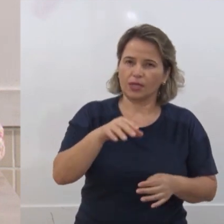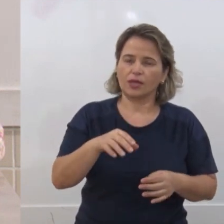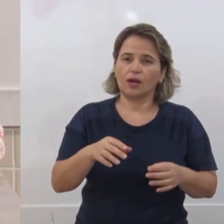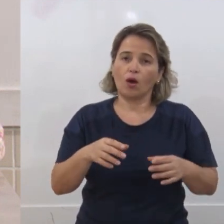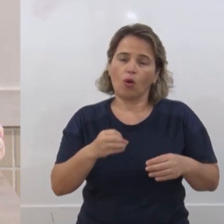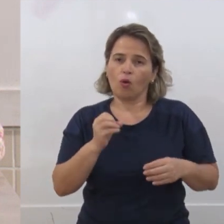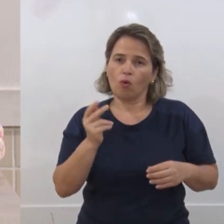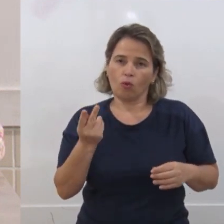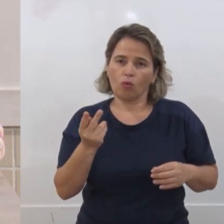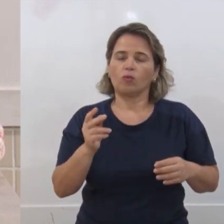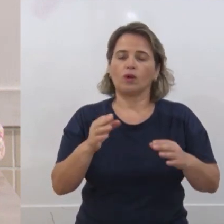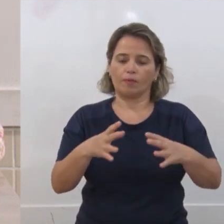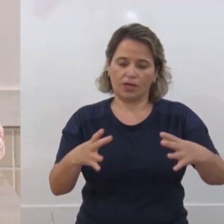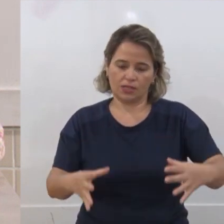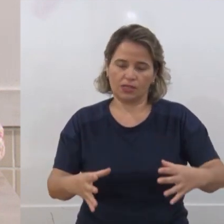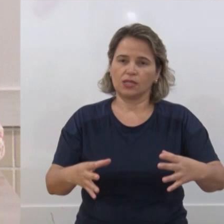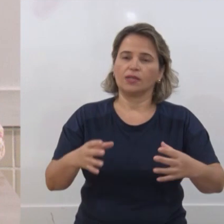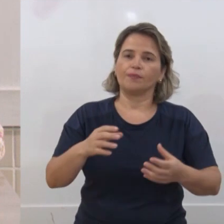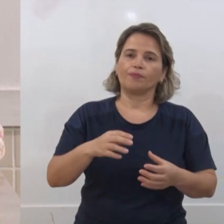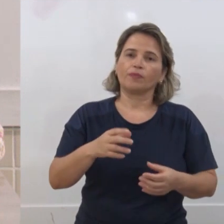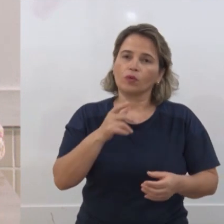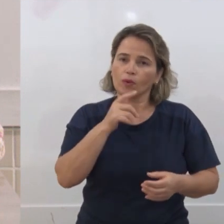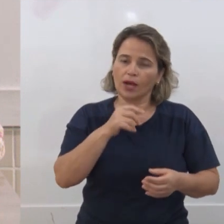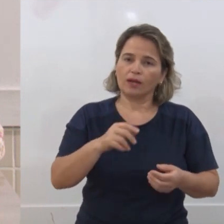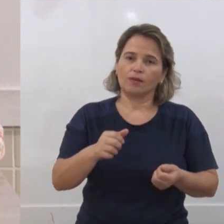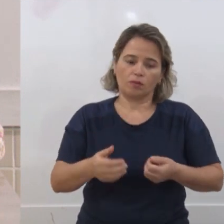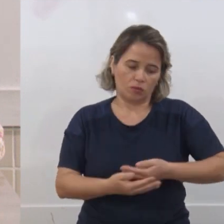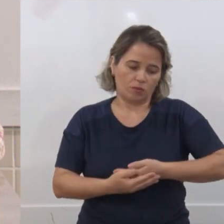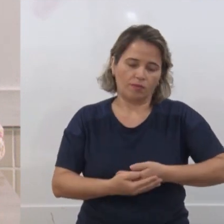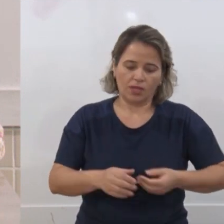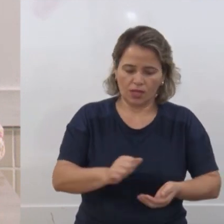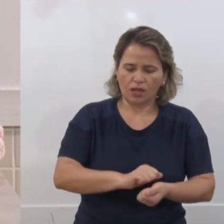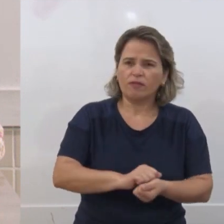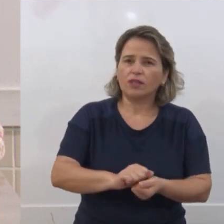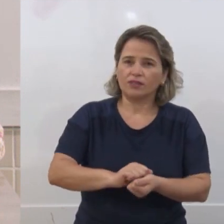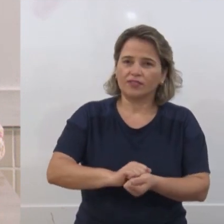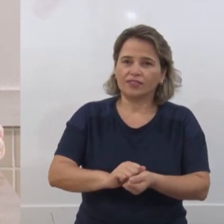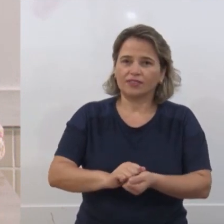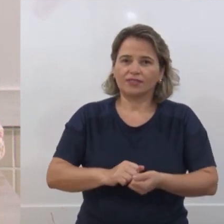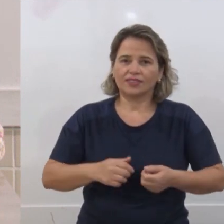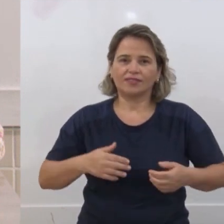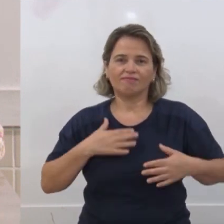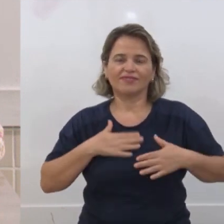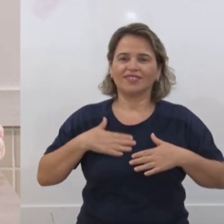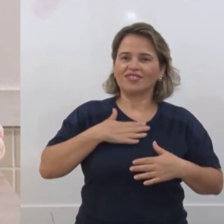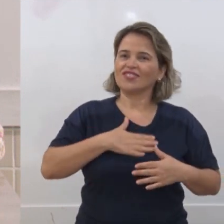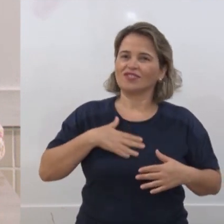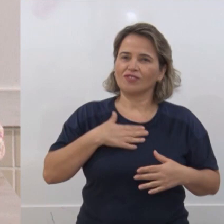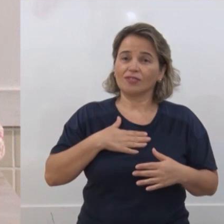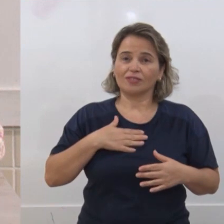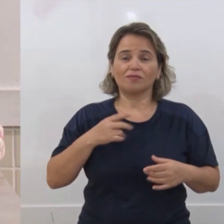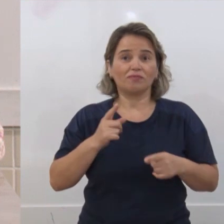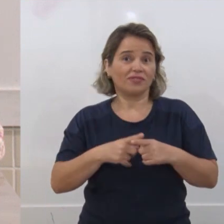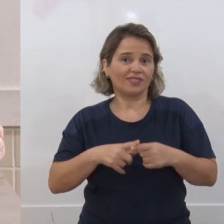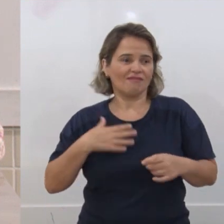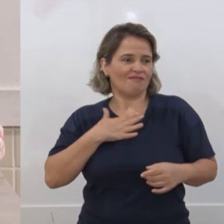para o bebê lavar a louça. Convide o seu bebê para que se torne um momento prazeroso. Eles gostam muito de brincar com água e